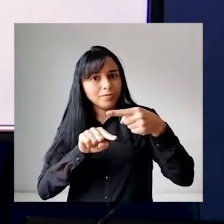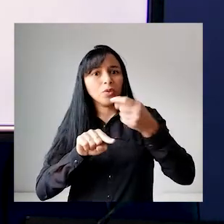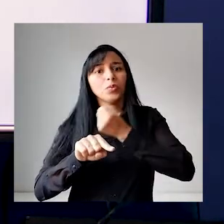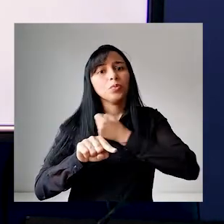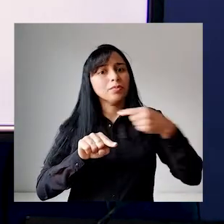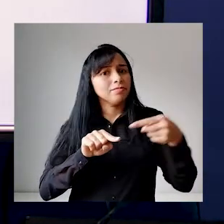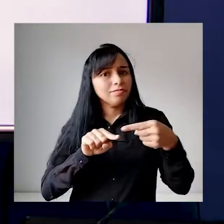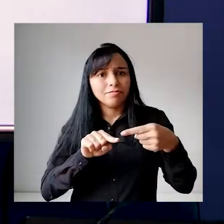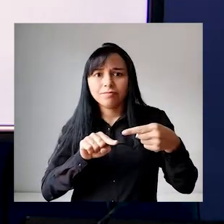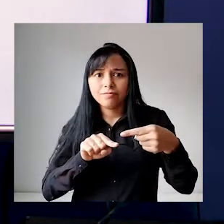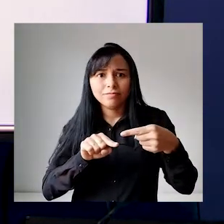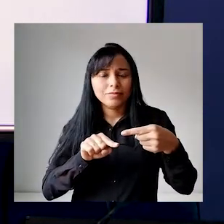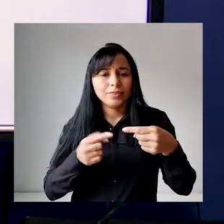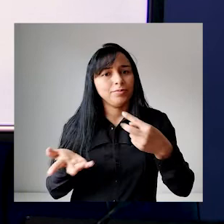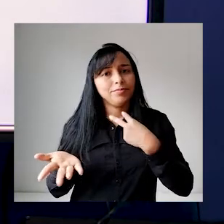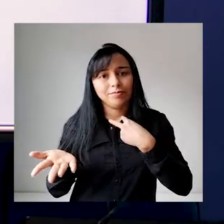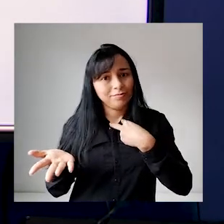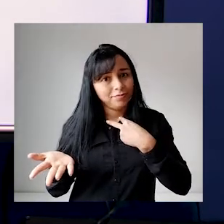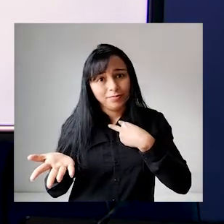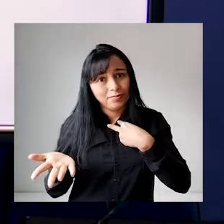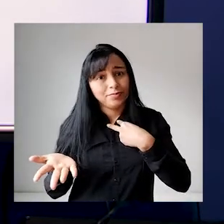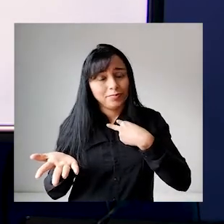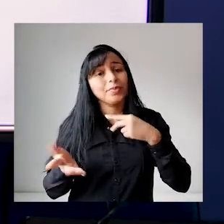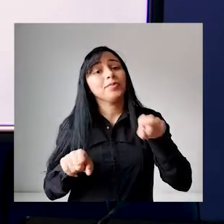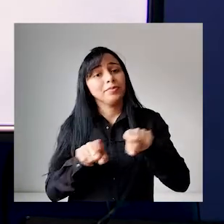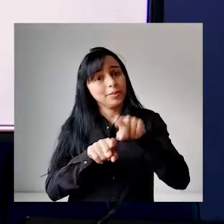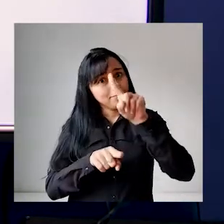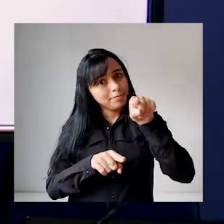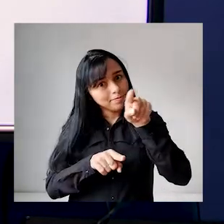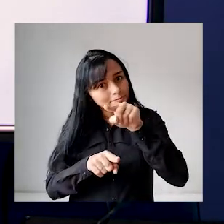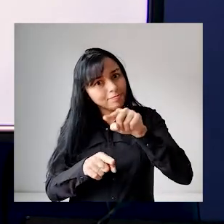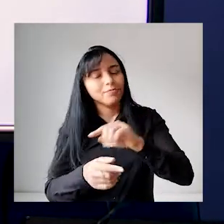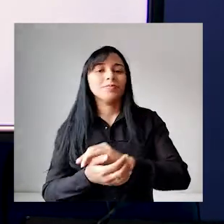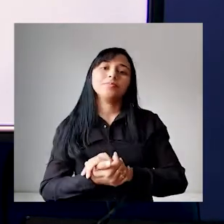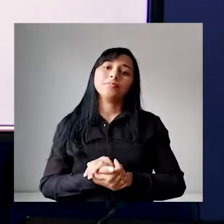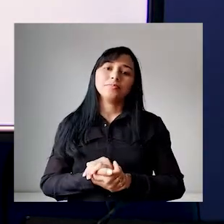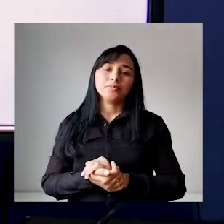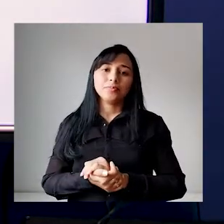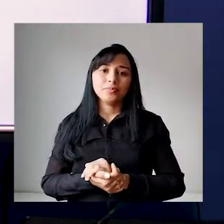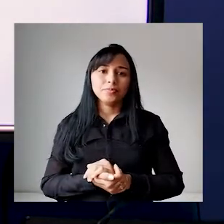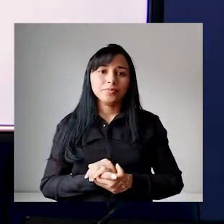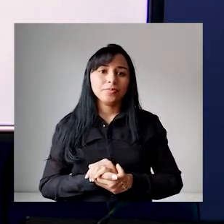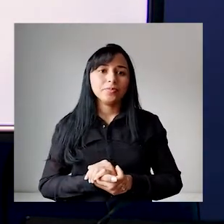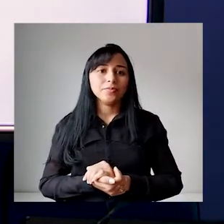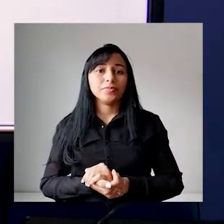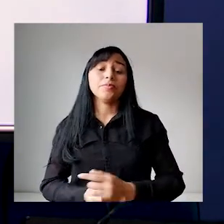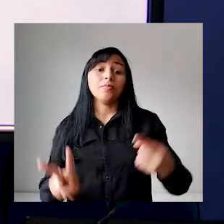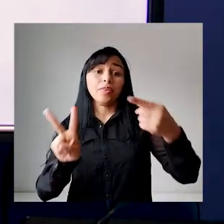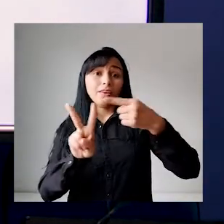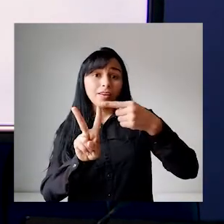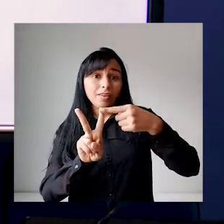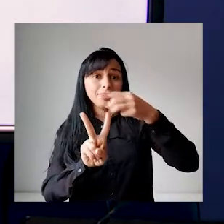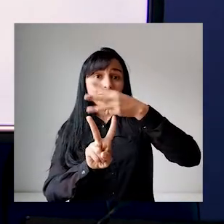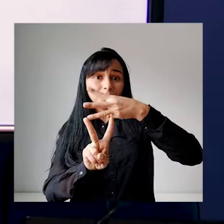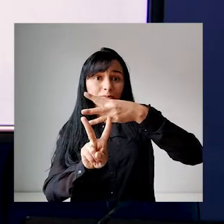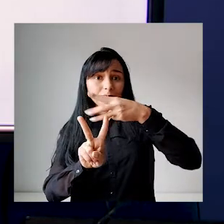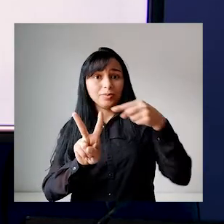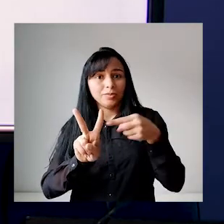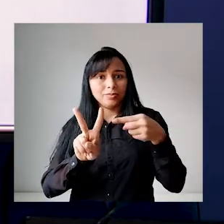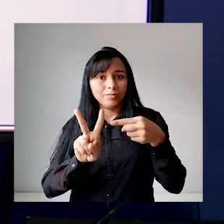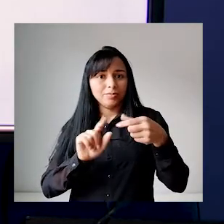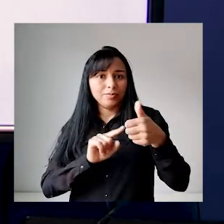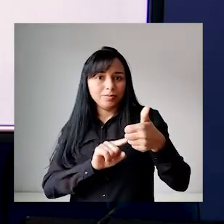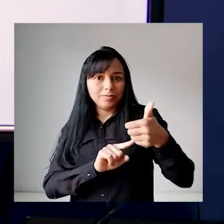conjunto dos reais? Não tem, então já vou deixar ela marcada, ok? E aqui eu vou para a raiz cúbica de